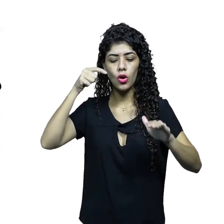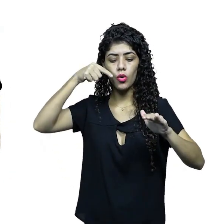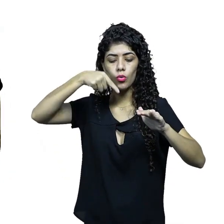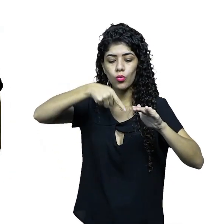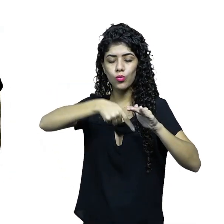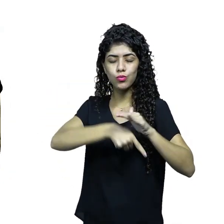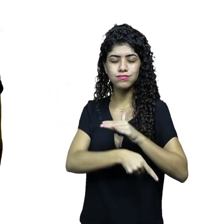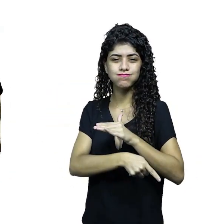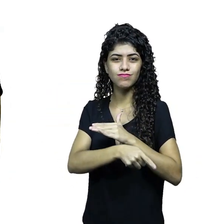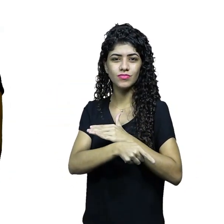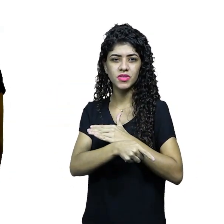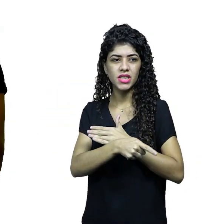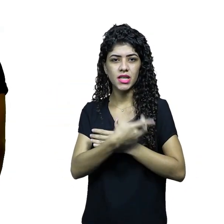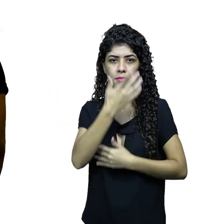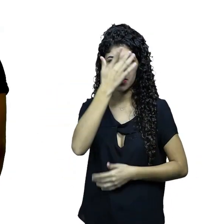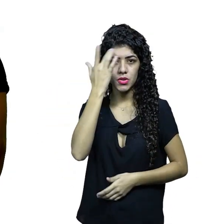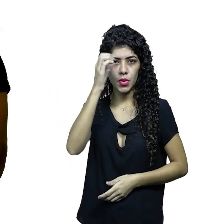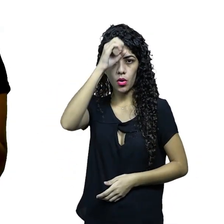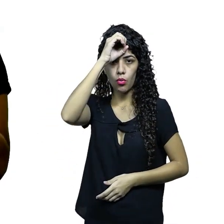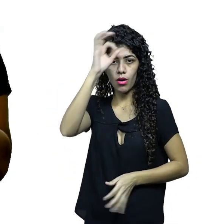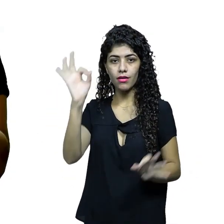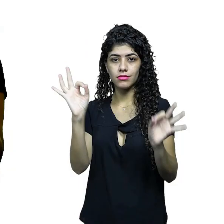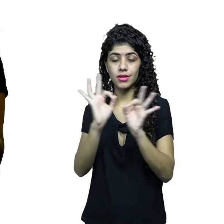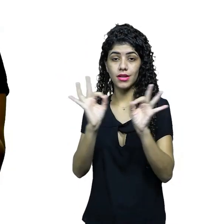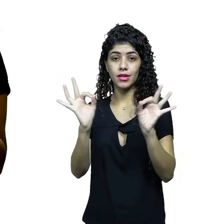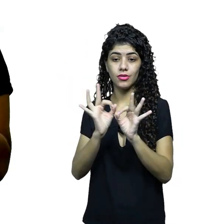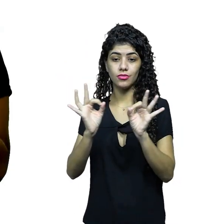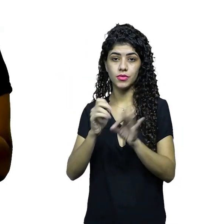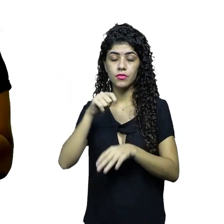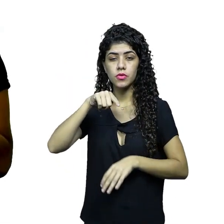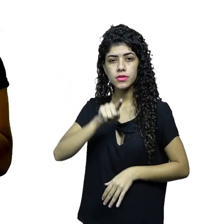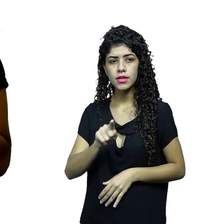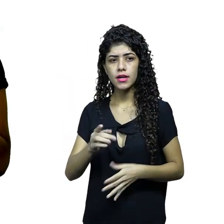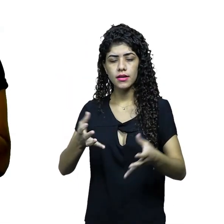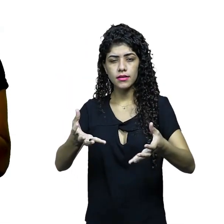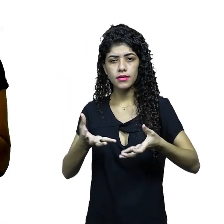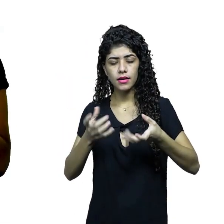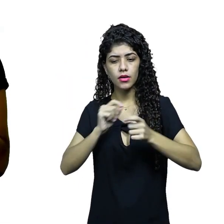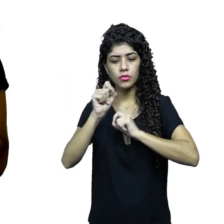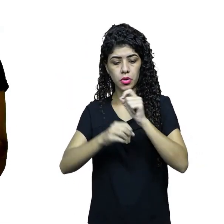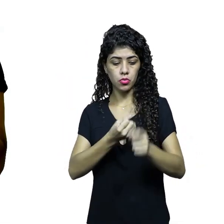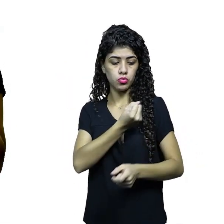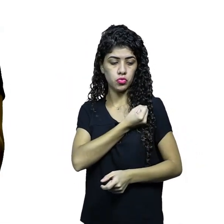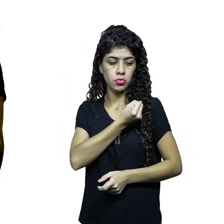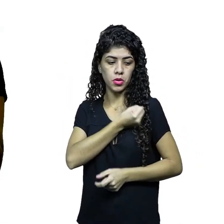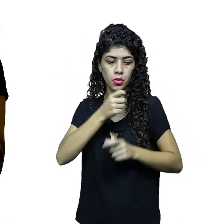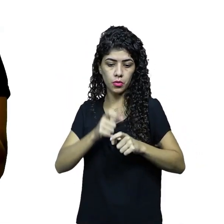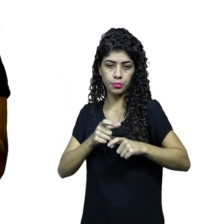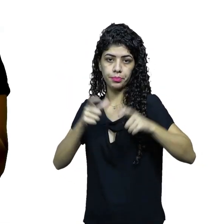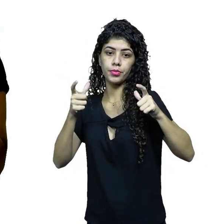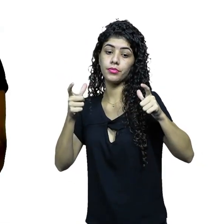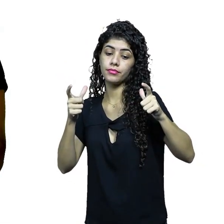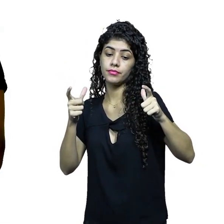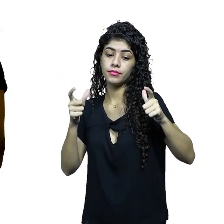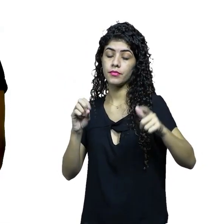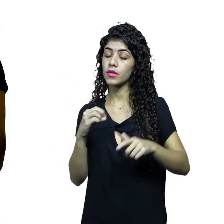mercado, não são pessoas leigas. E se você tentar inflar algum número ou